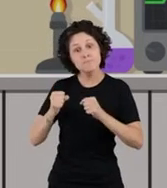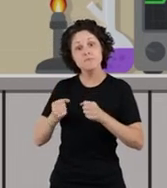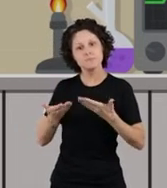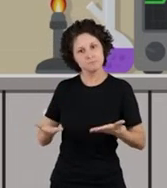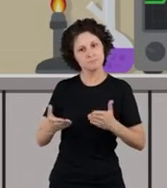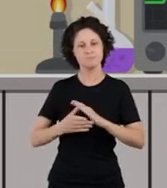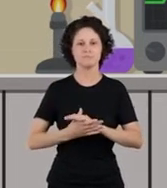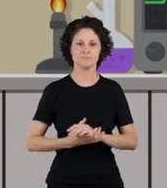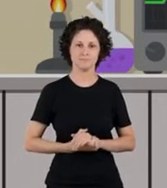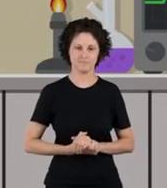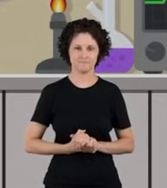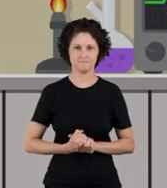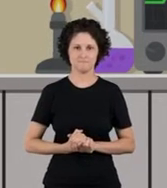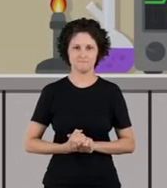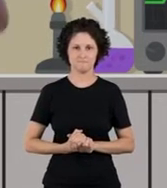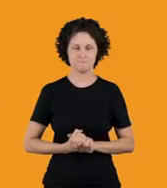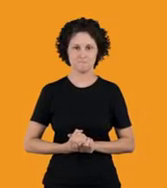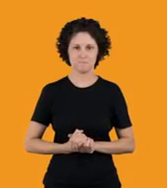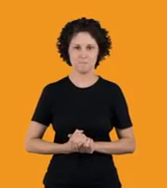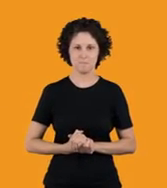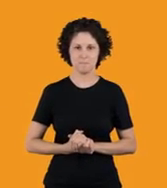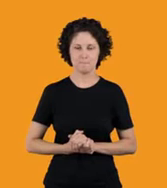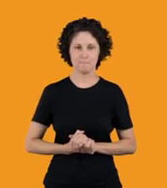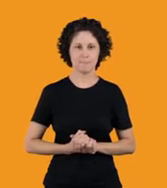com a água. Observe nesse esquema.